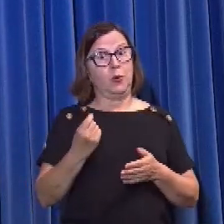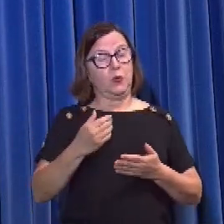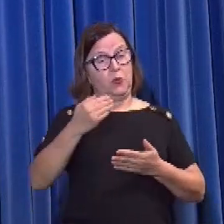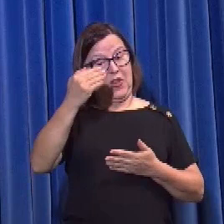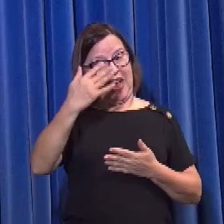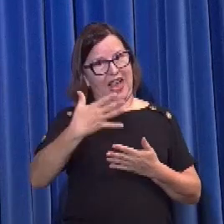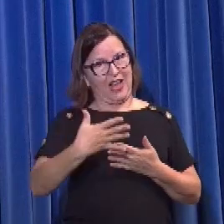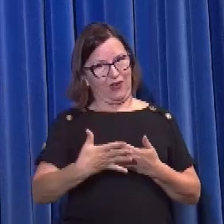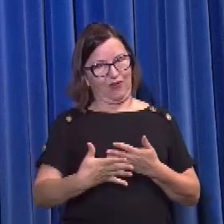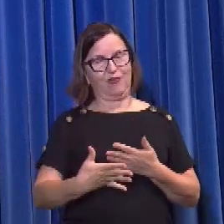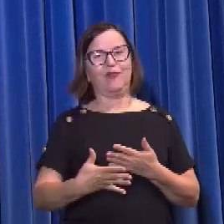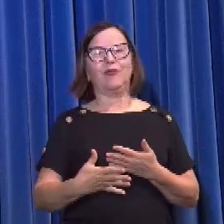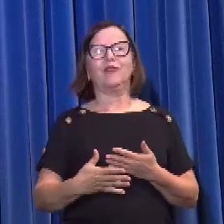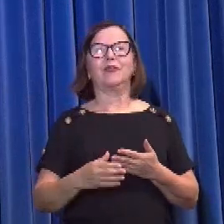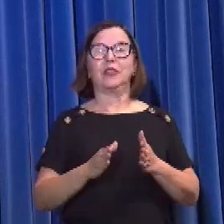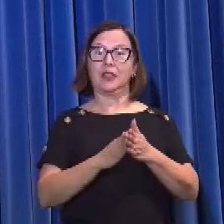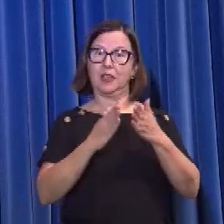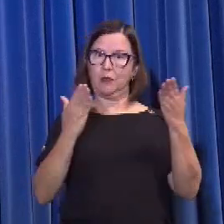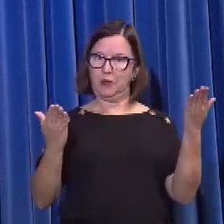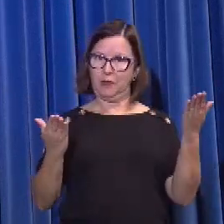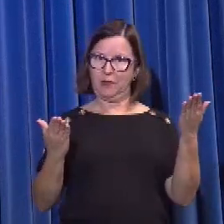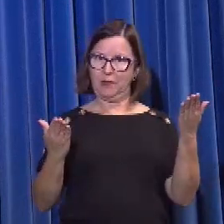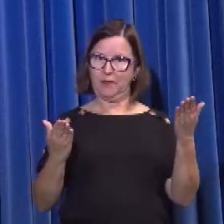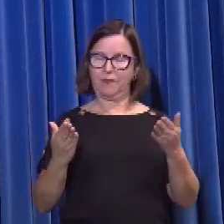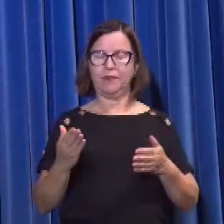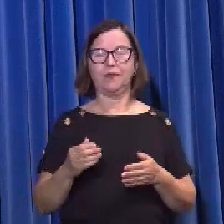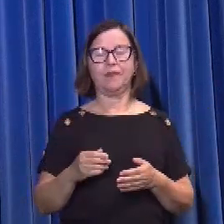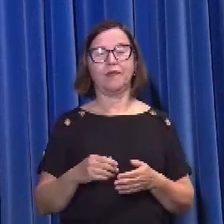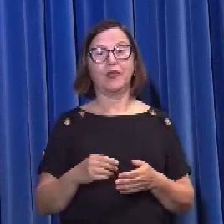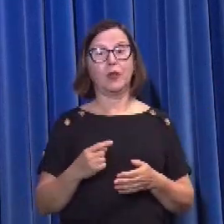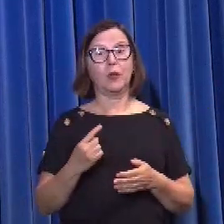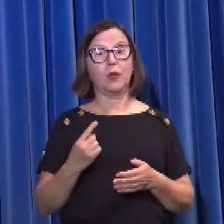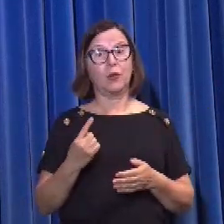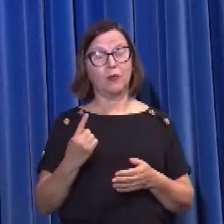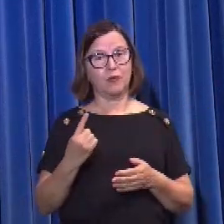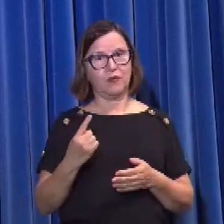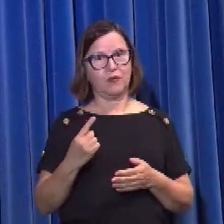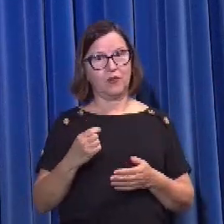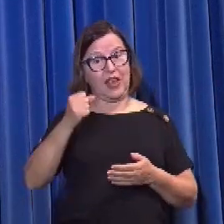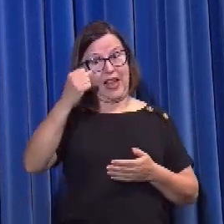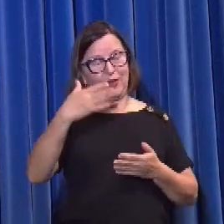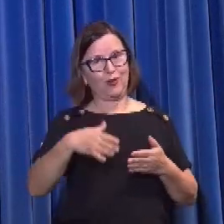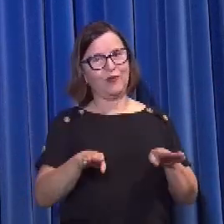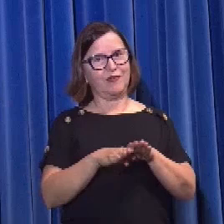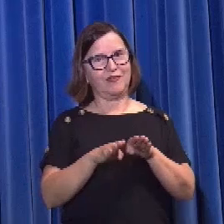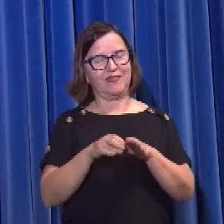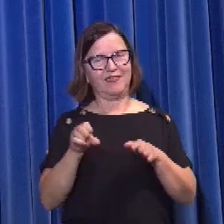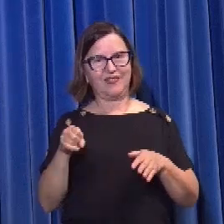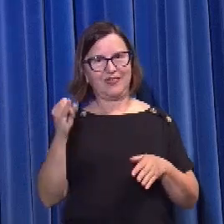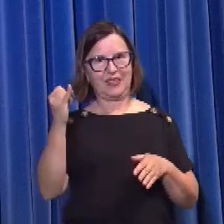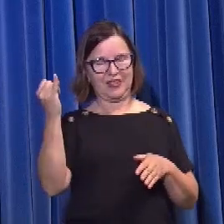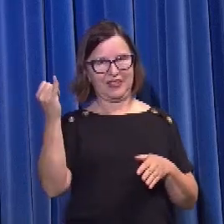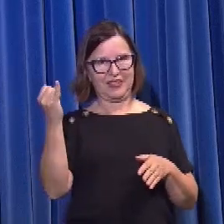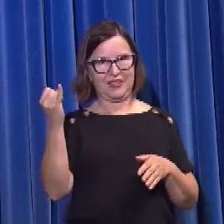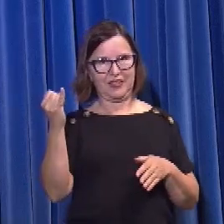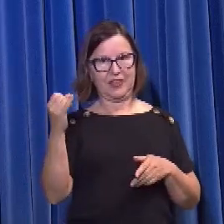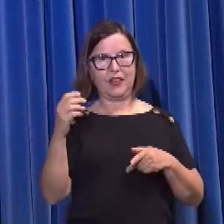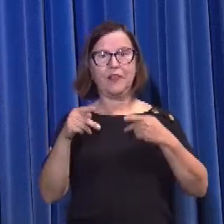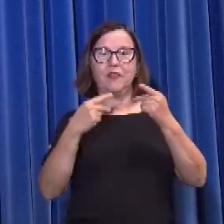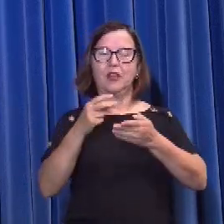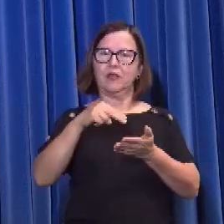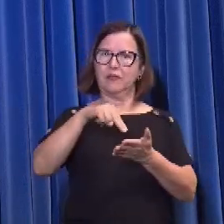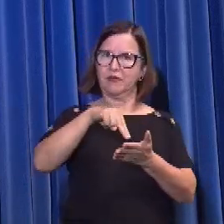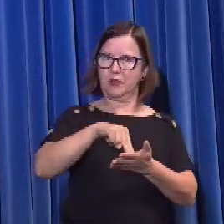Existem outros assuntos muito relevantes. E um desses assuntos é exatamente a questão da